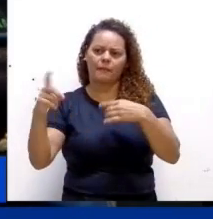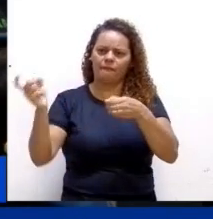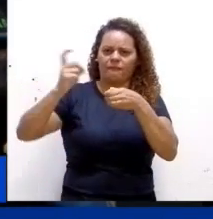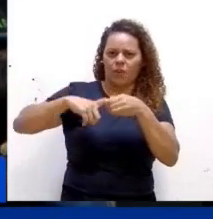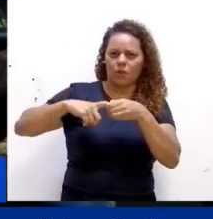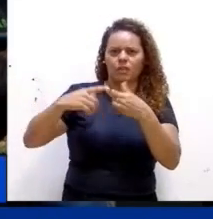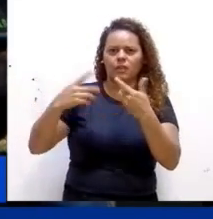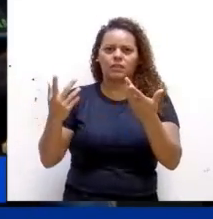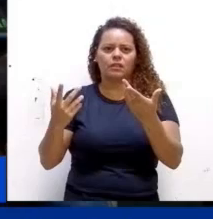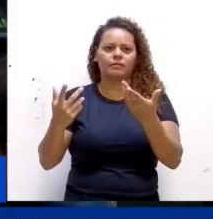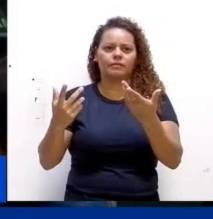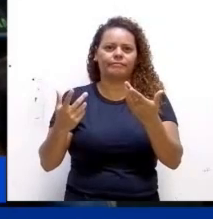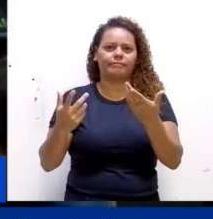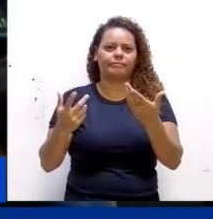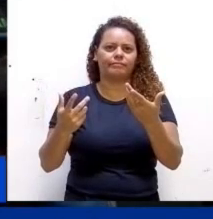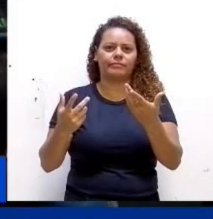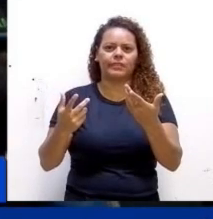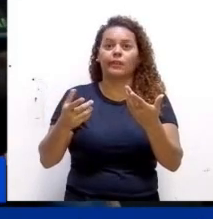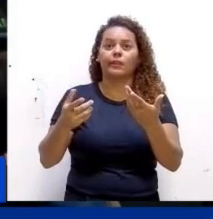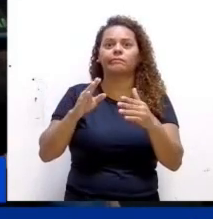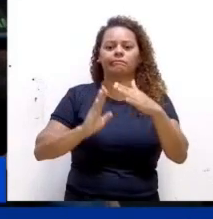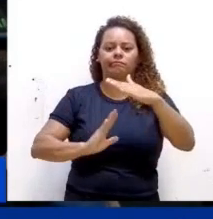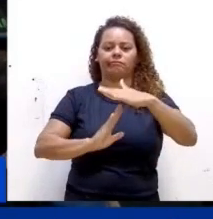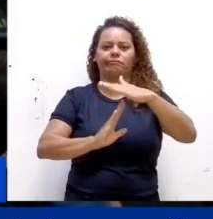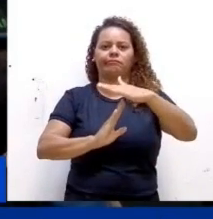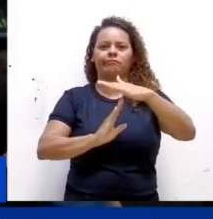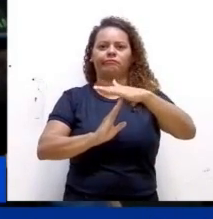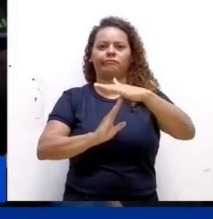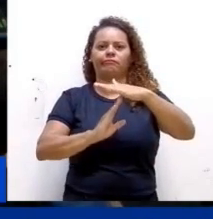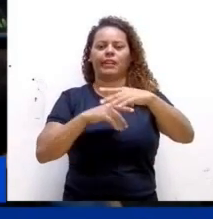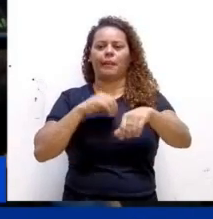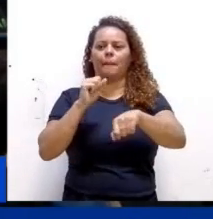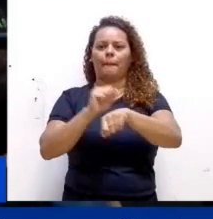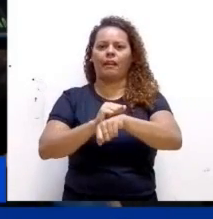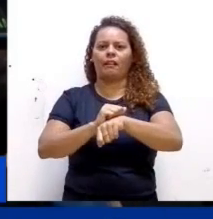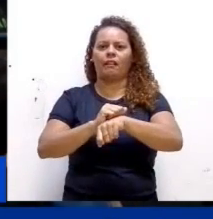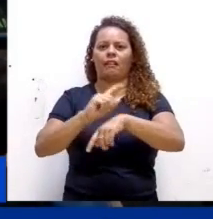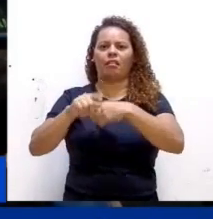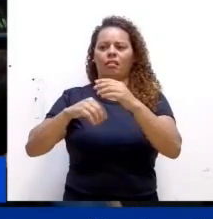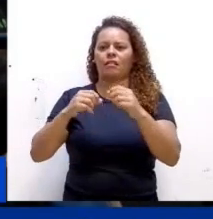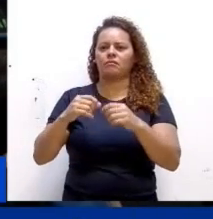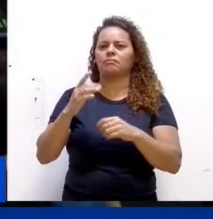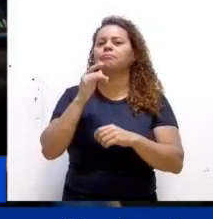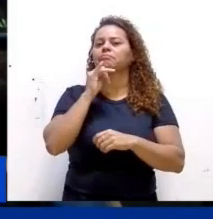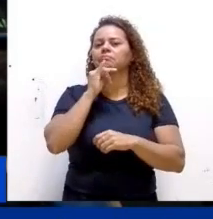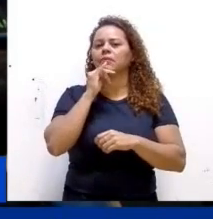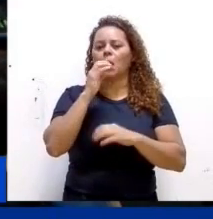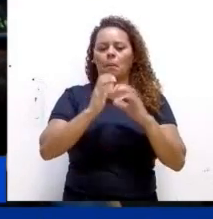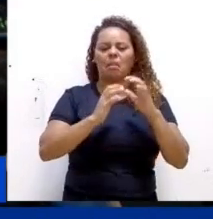continuidade nessa relação. Ah, professora, eu briguei e botei ele para dormir no sofá.